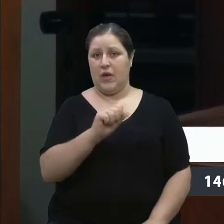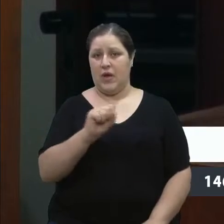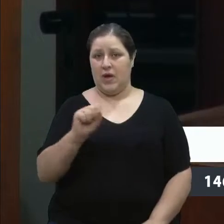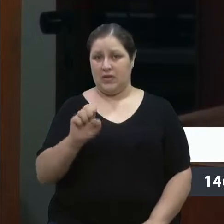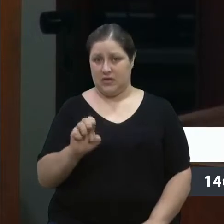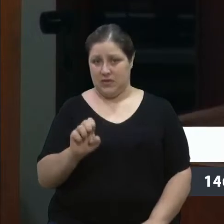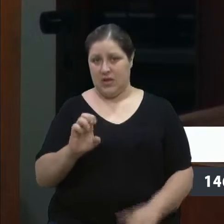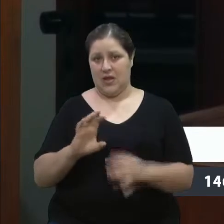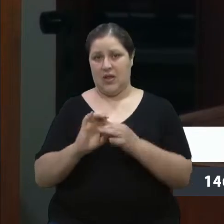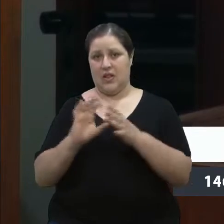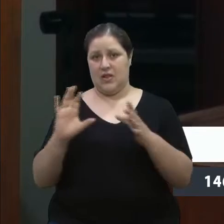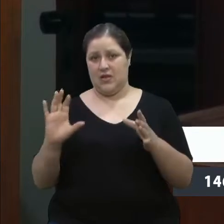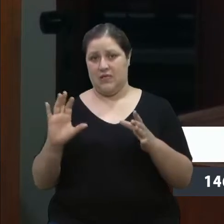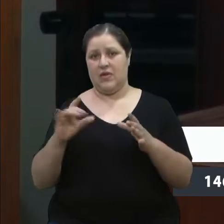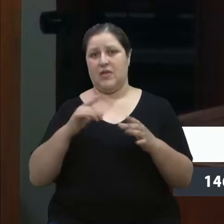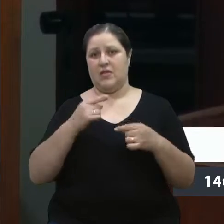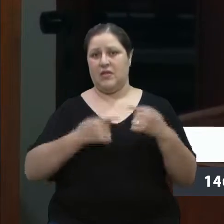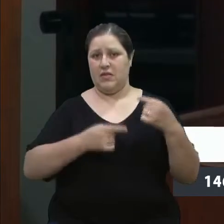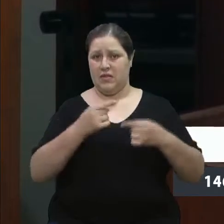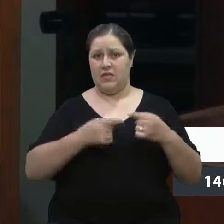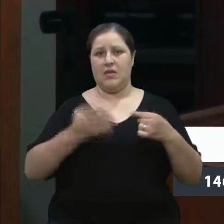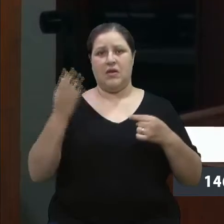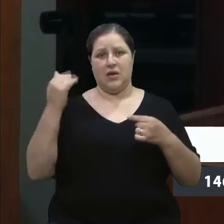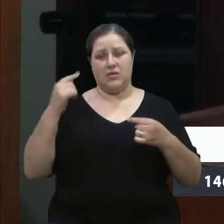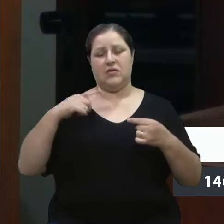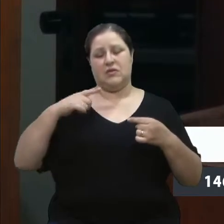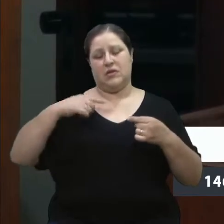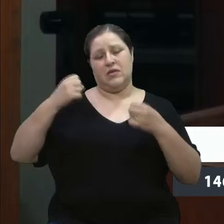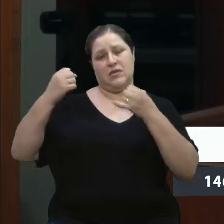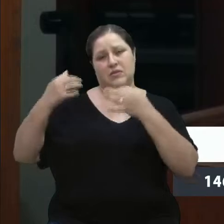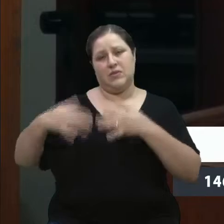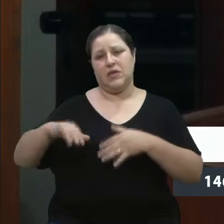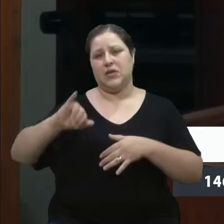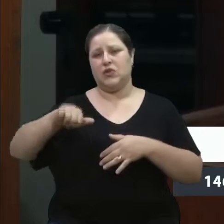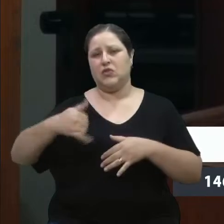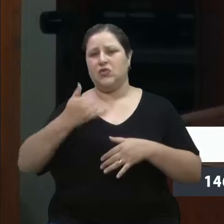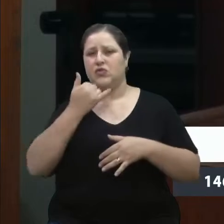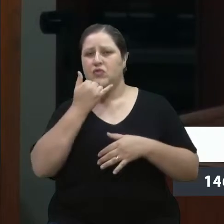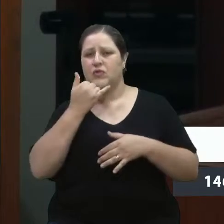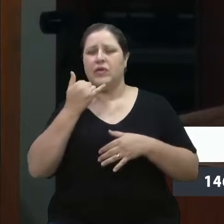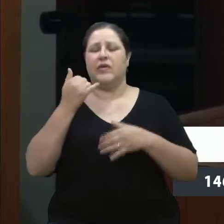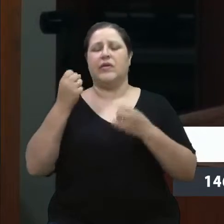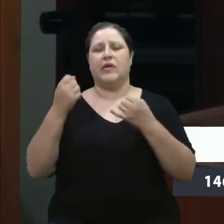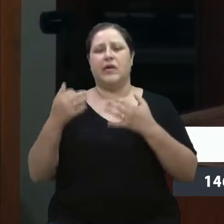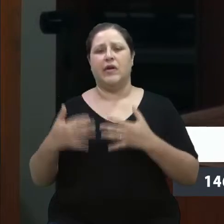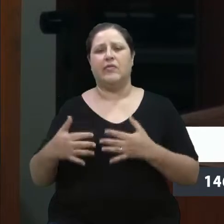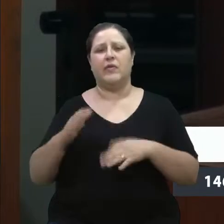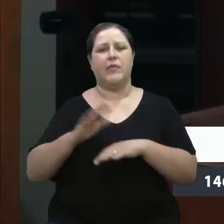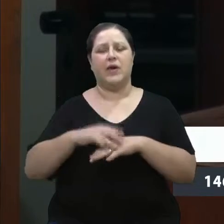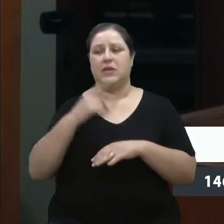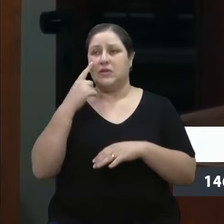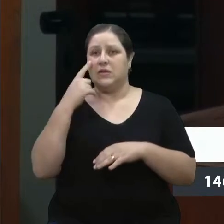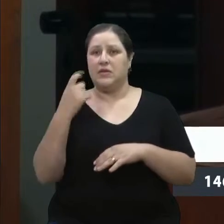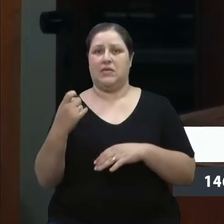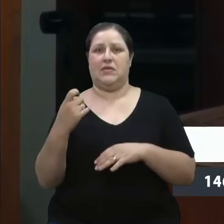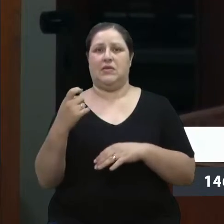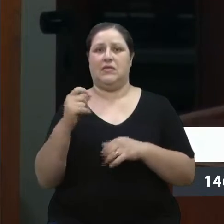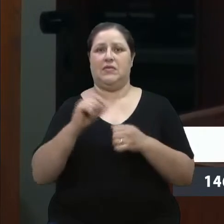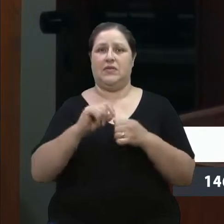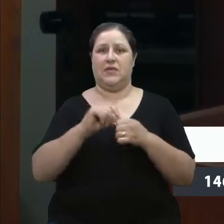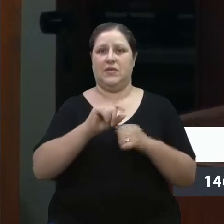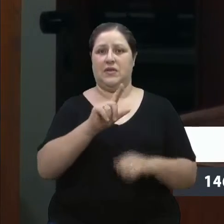e se justificava para tornar a licitação mais atrativa. Nós sempre tivemos uma